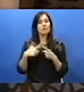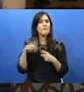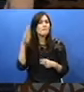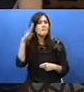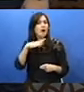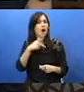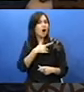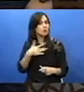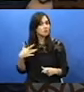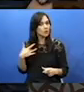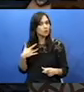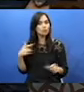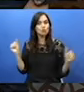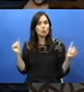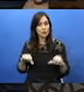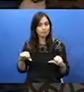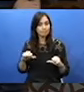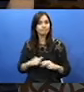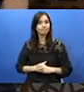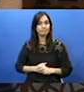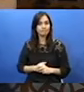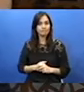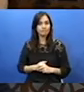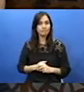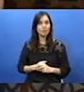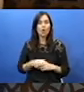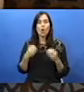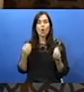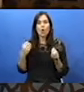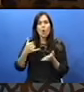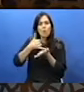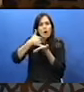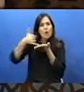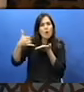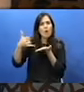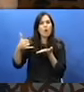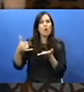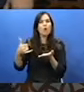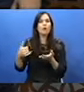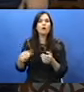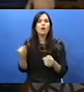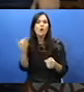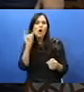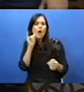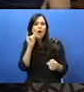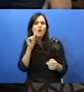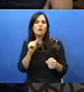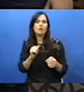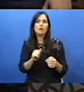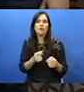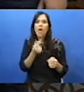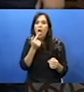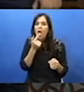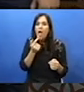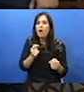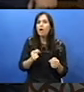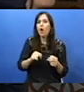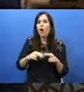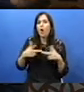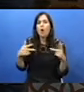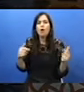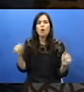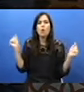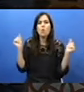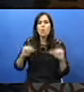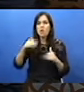elas fazem. Temos aí drogas como a maconha, a cocaína, a heroína e o crack, todas elas muito maléficas